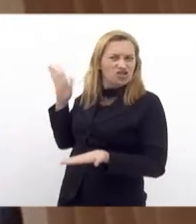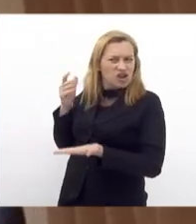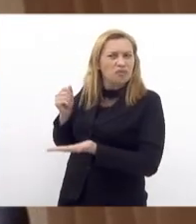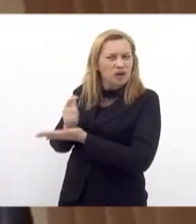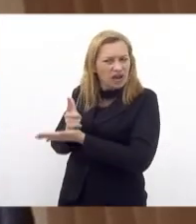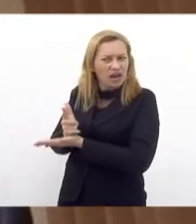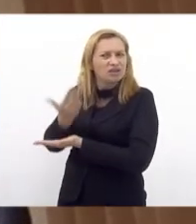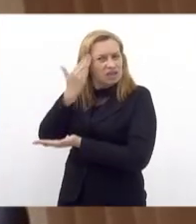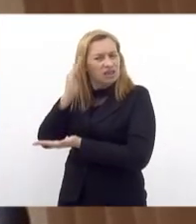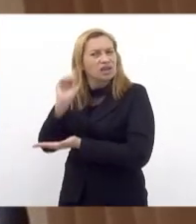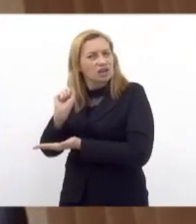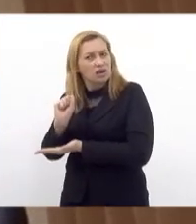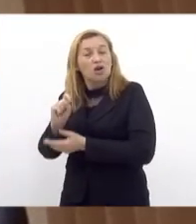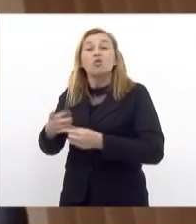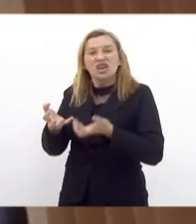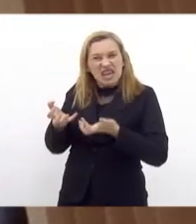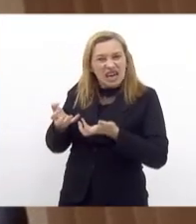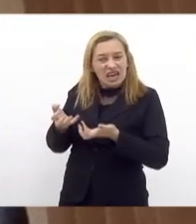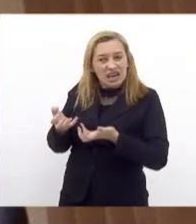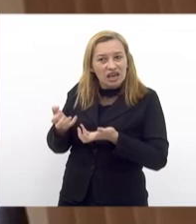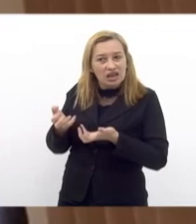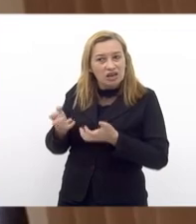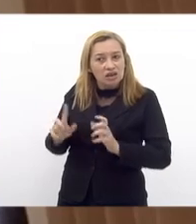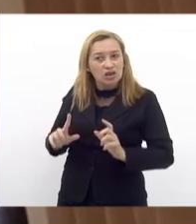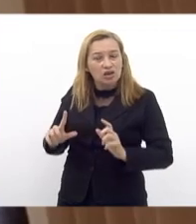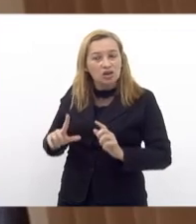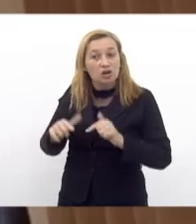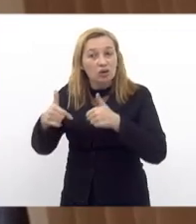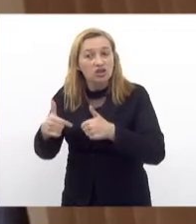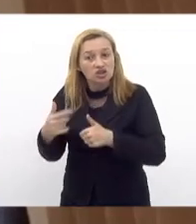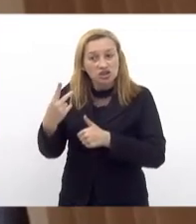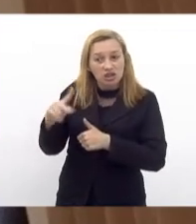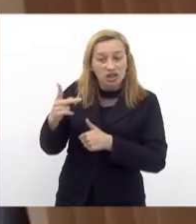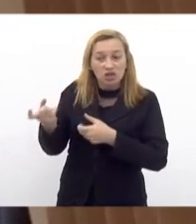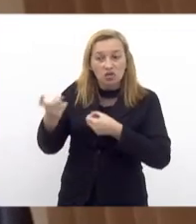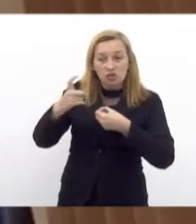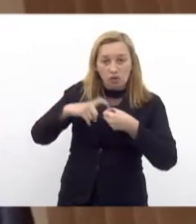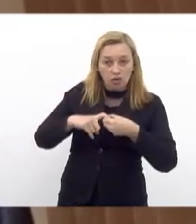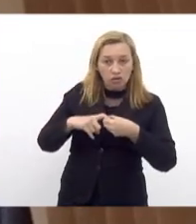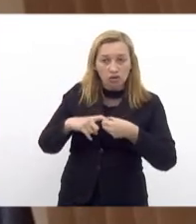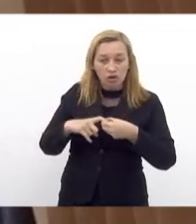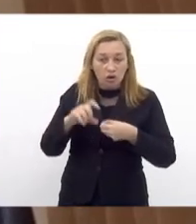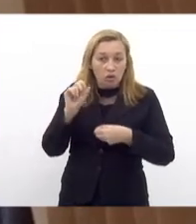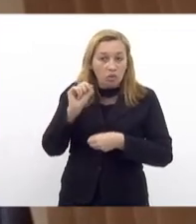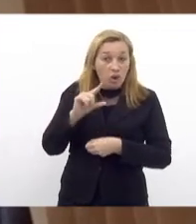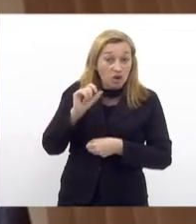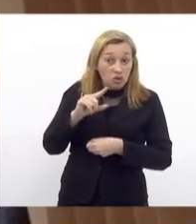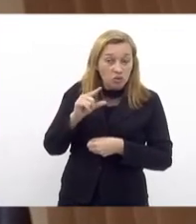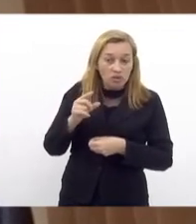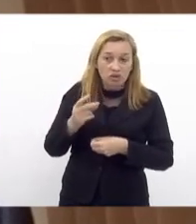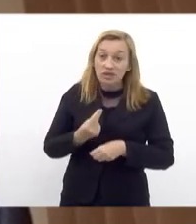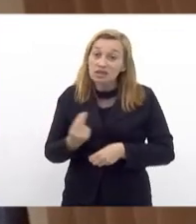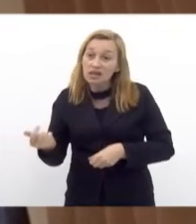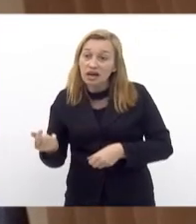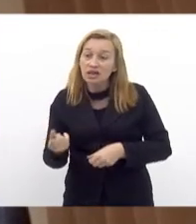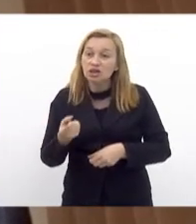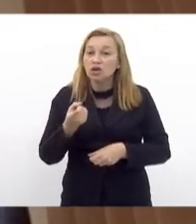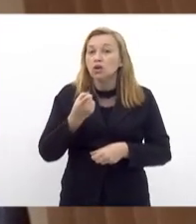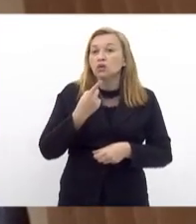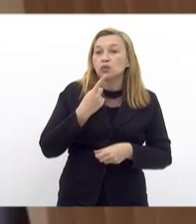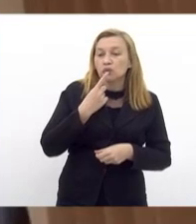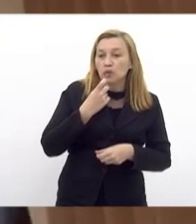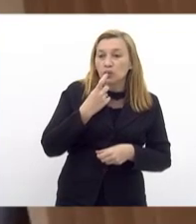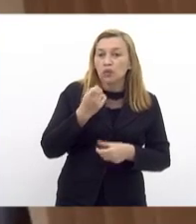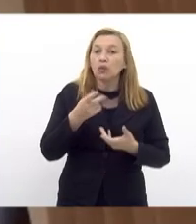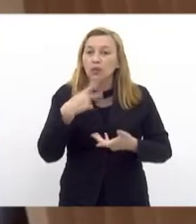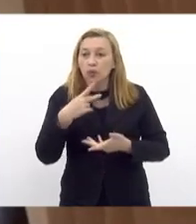entenderam que pagaram, e o que eles querem é que a operação, que eles pretendem, é que a operação retorne para o azul, saia da operação no vermelho, que é como eles